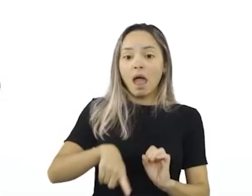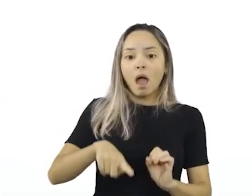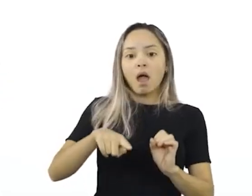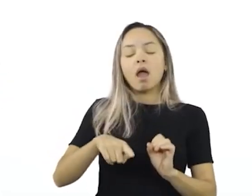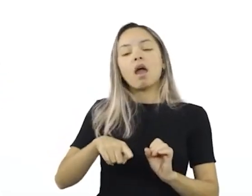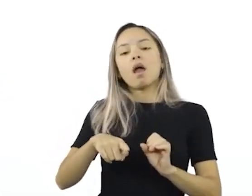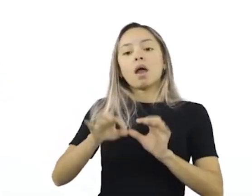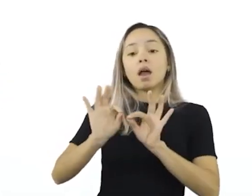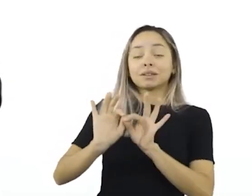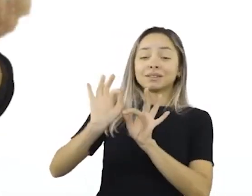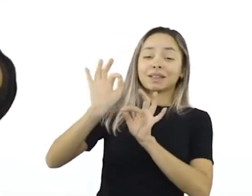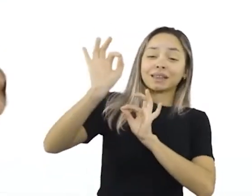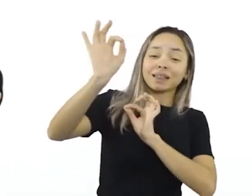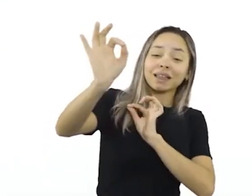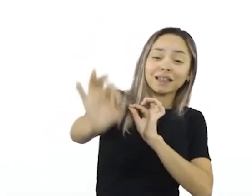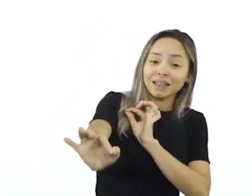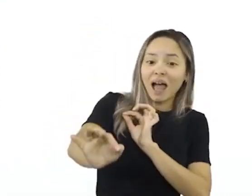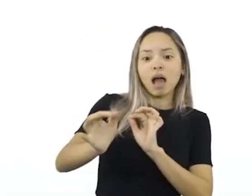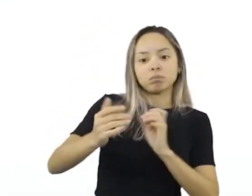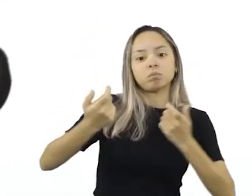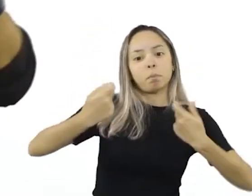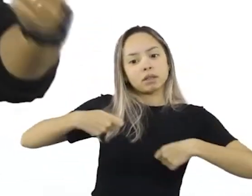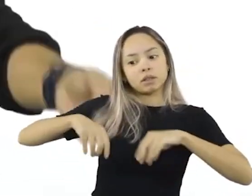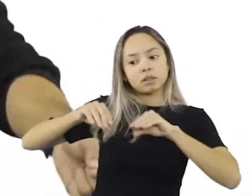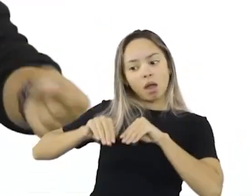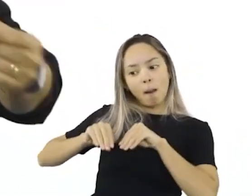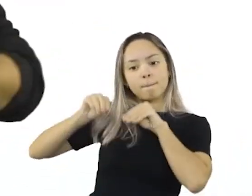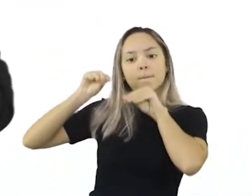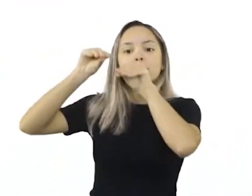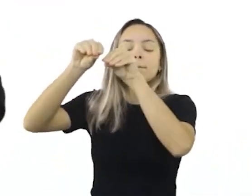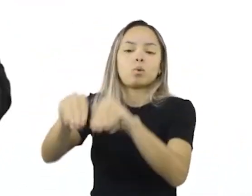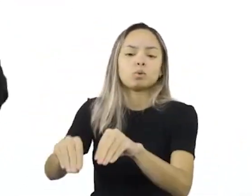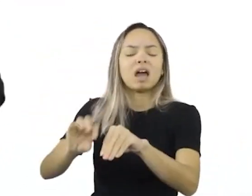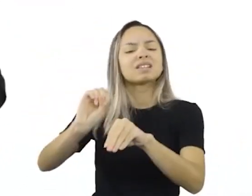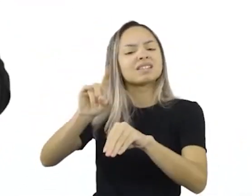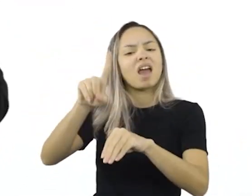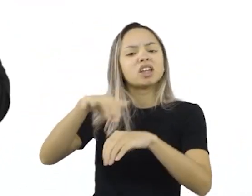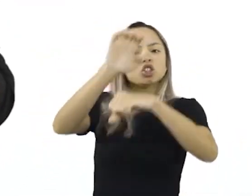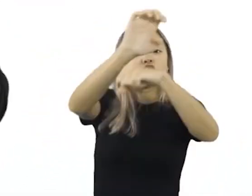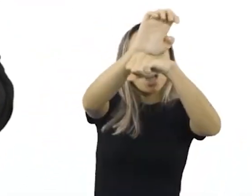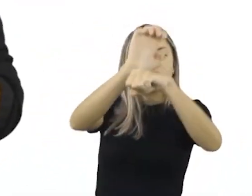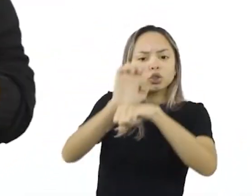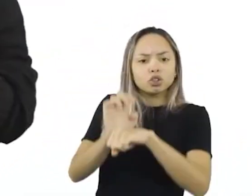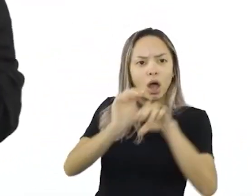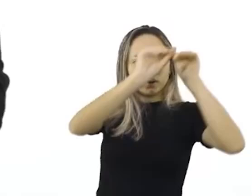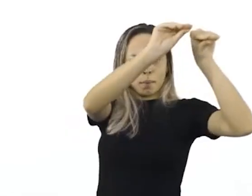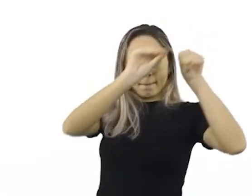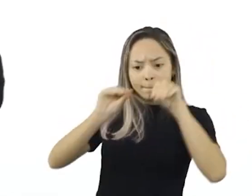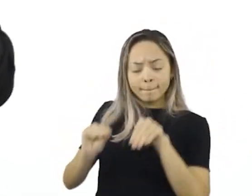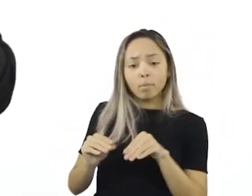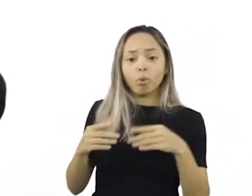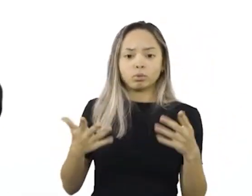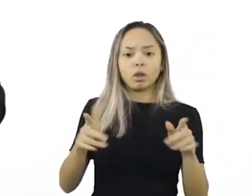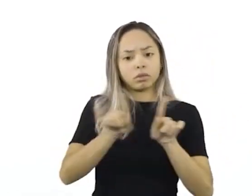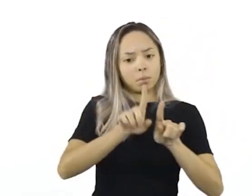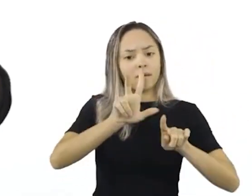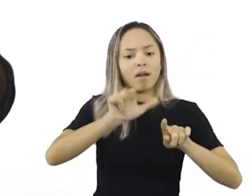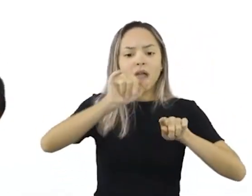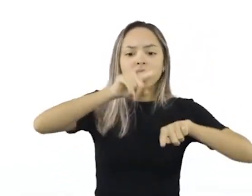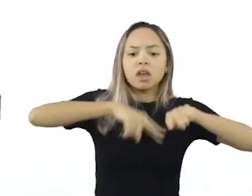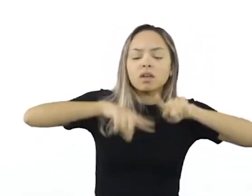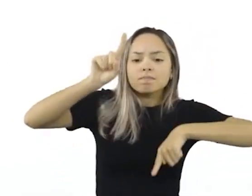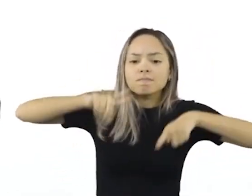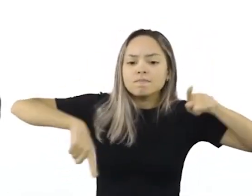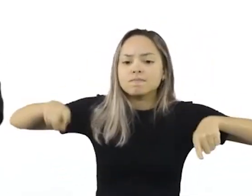uma mudança de residência. E aí, se for de um estado para outro, de uma região para outra, então tudo isso vai interferir diretamente